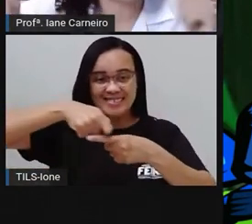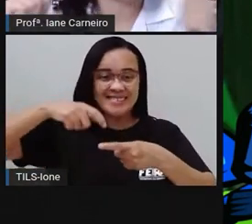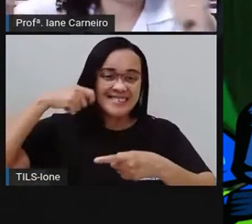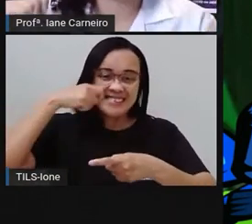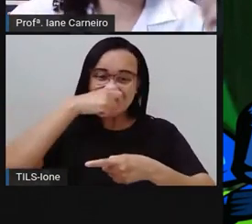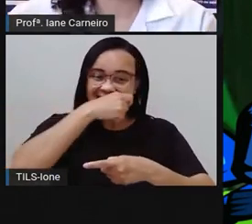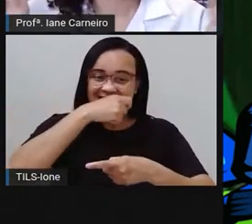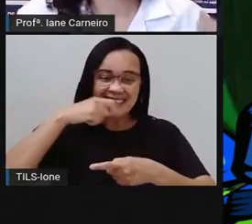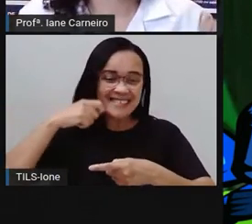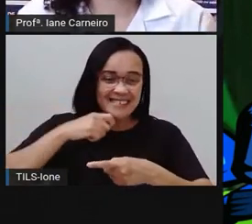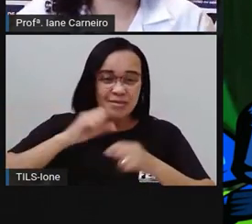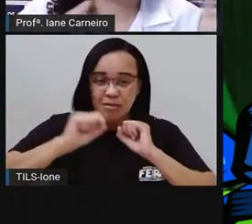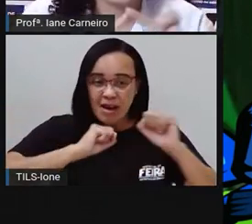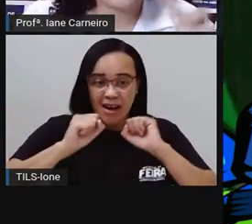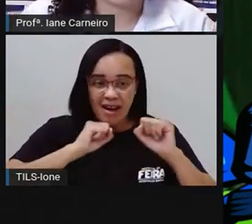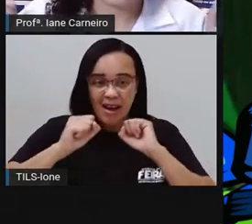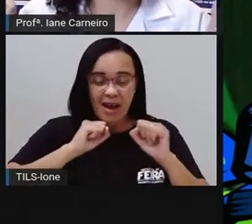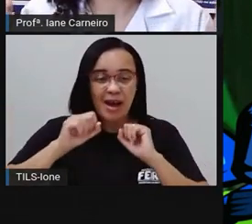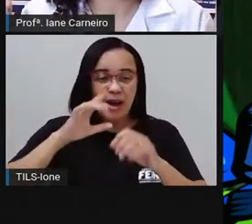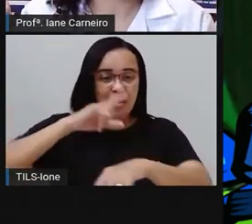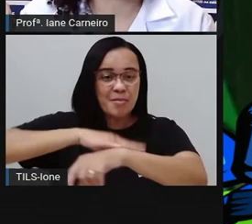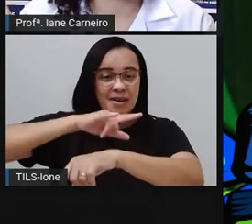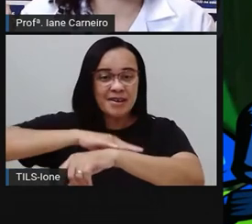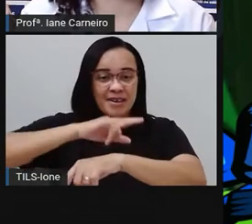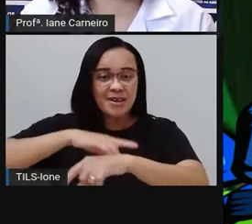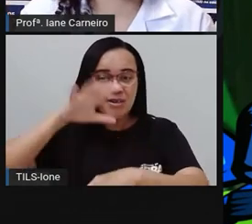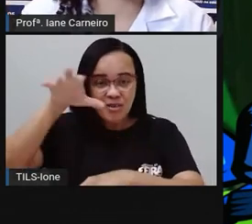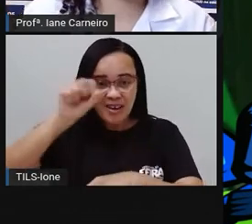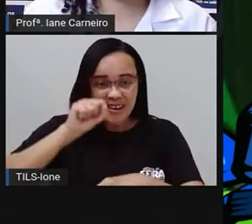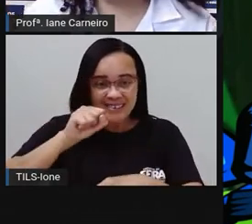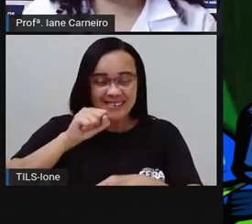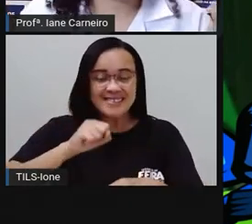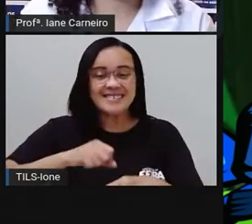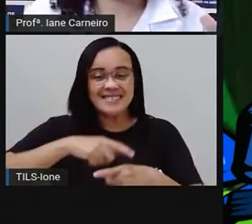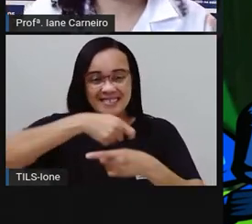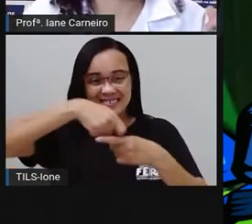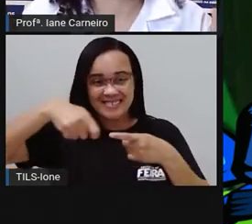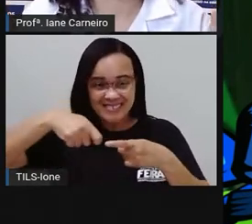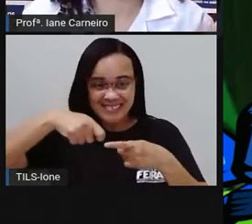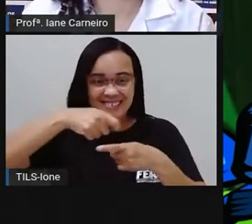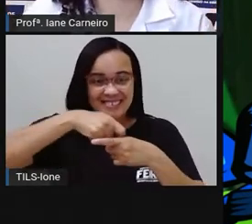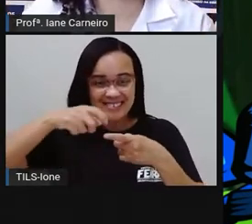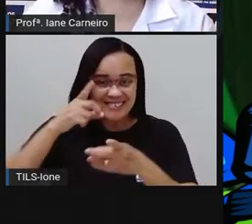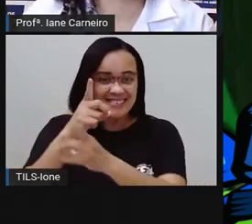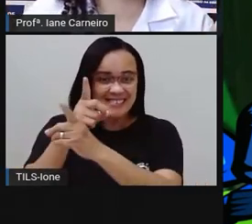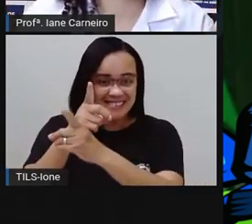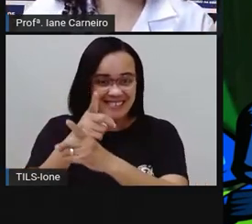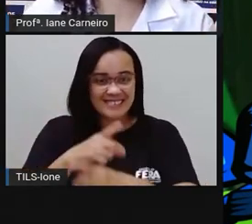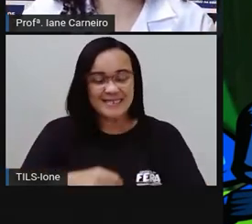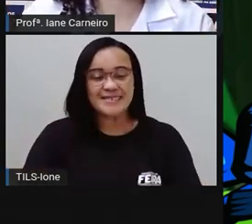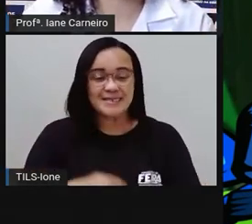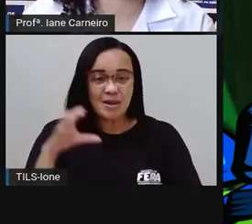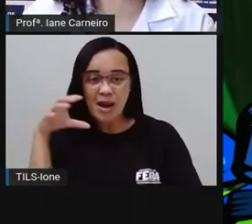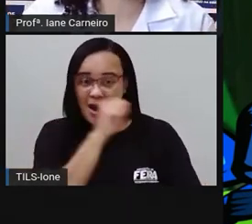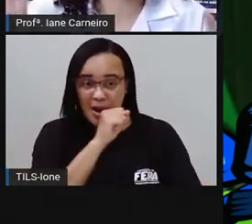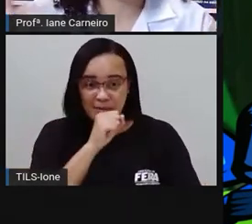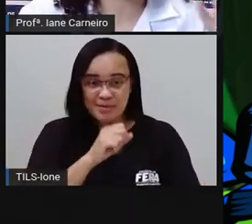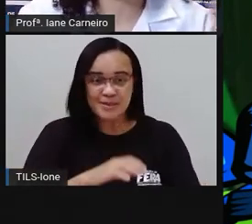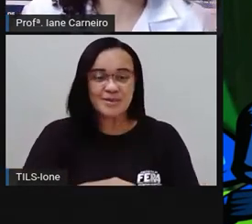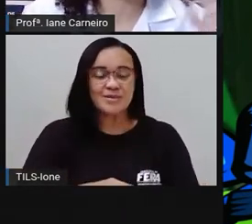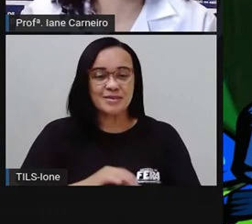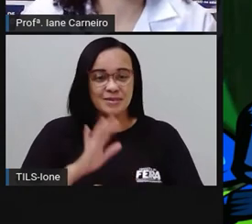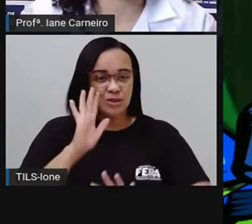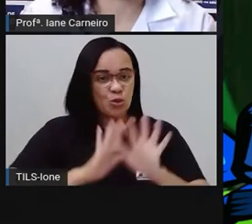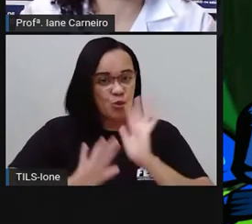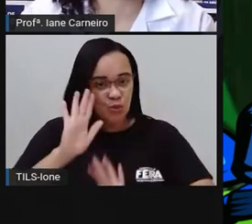corre no banheiro e encontra uma pasta de dente. Corre, corre, corre, corre. Bem rapidão. Cuidado